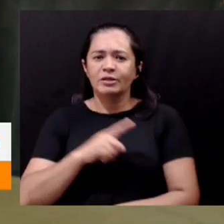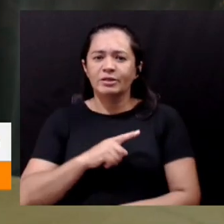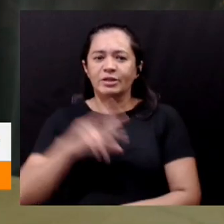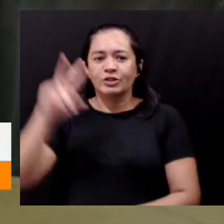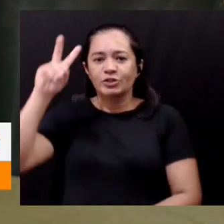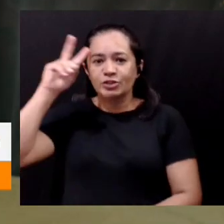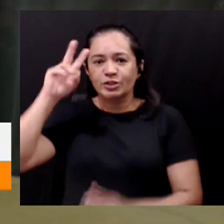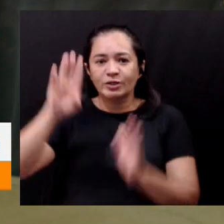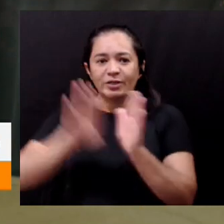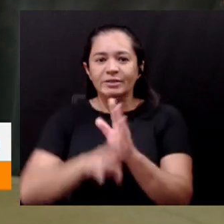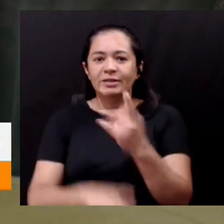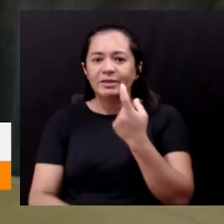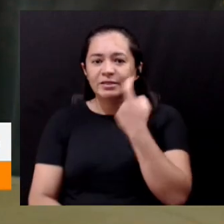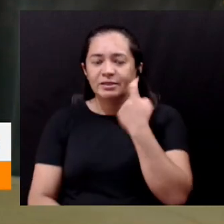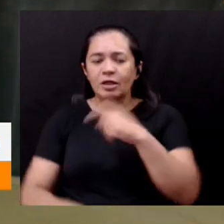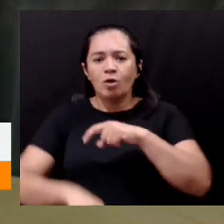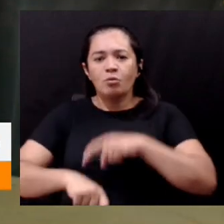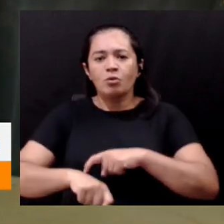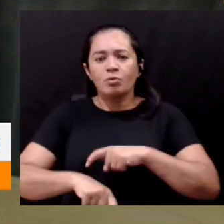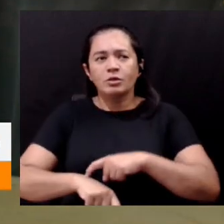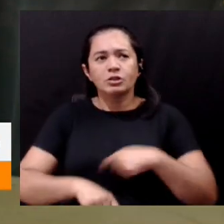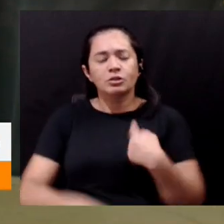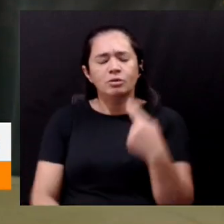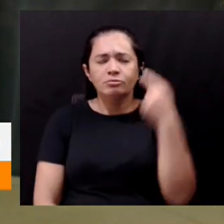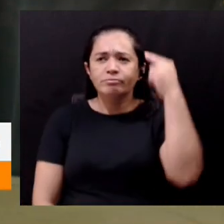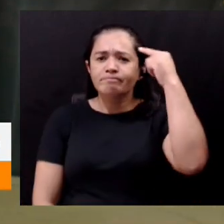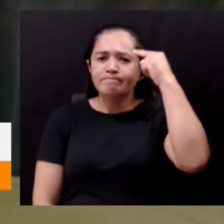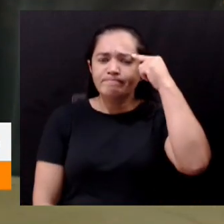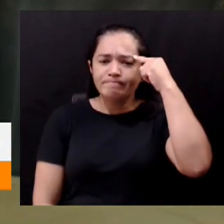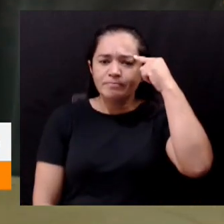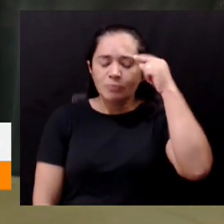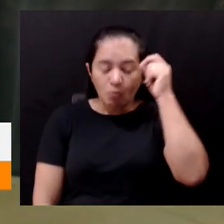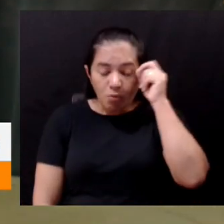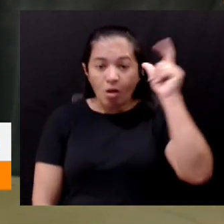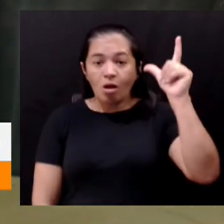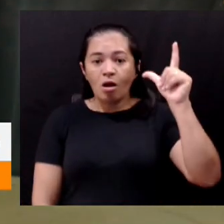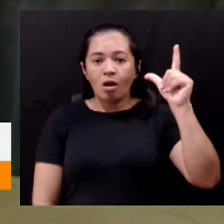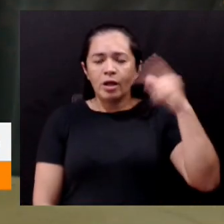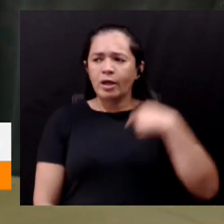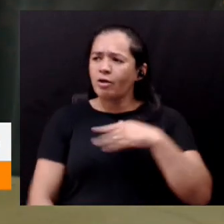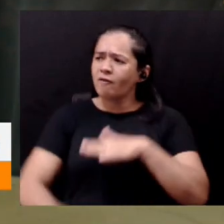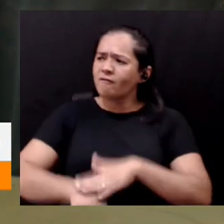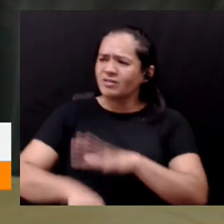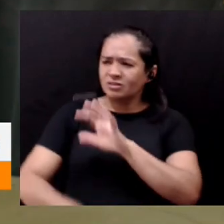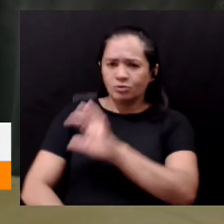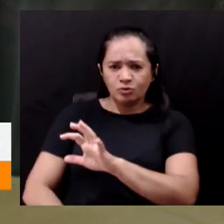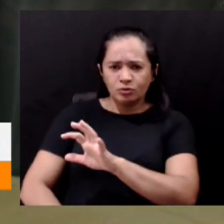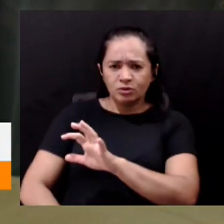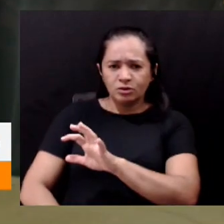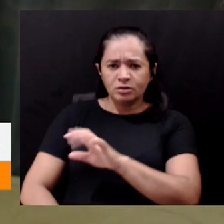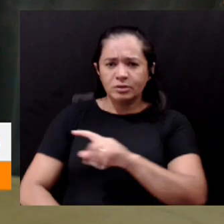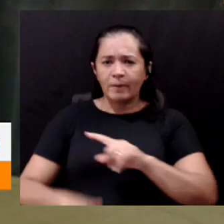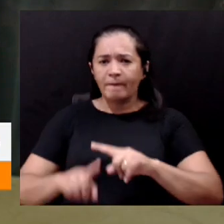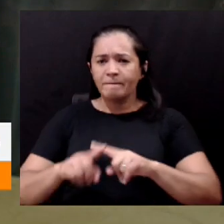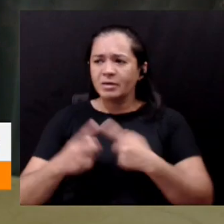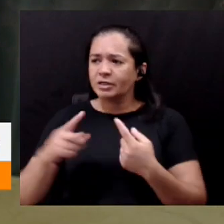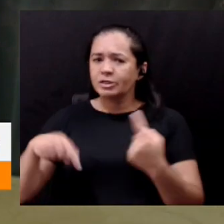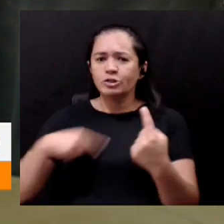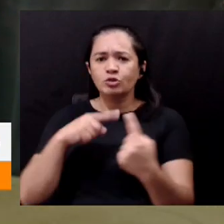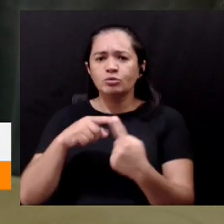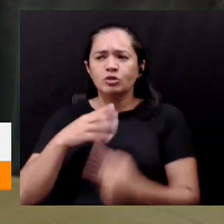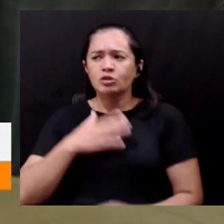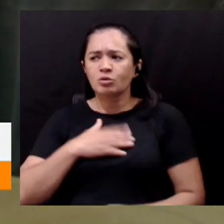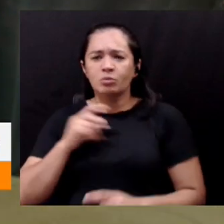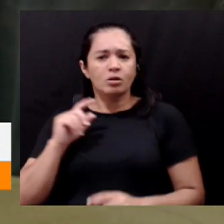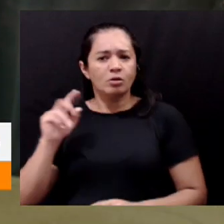gente para pensar, né, que a gente acende o alerta: "Opa, espera aí, eu estou fazendo isso, mas eu não tenho essa intenção, então por que que eu estou fazendo isso? Porque eu